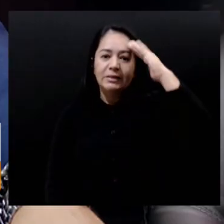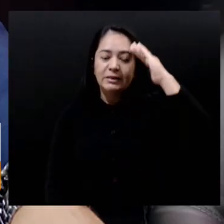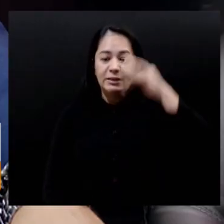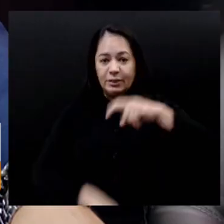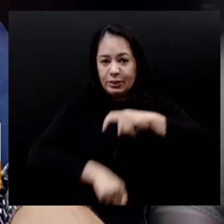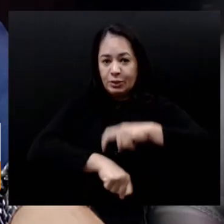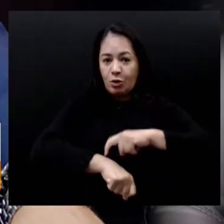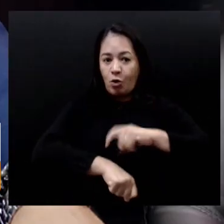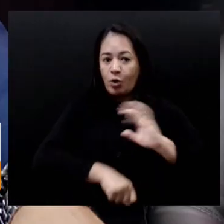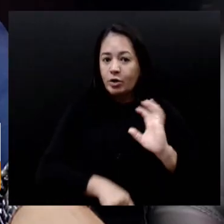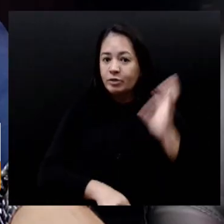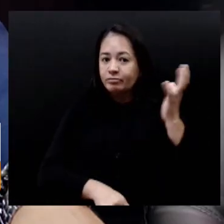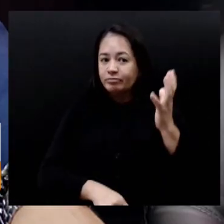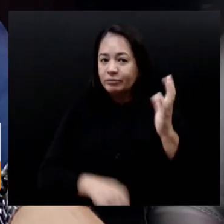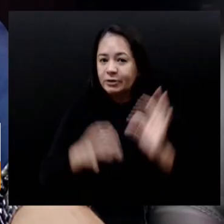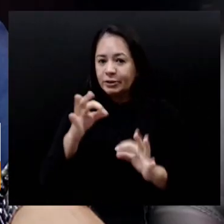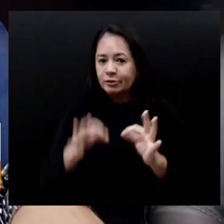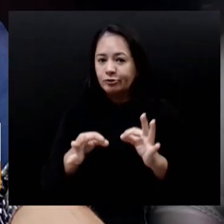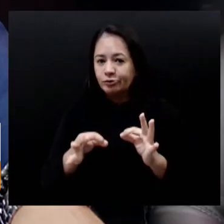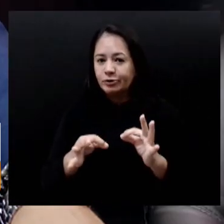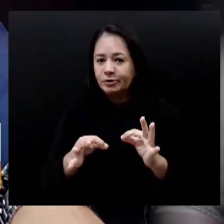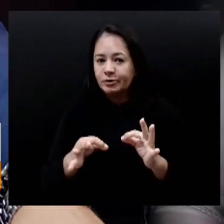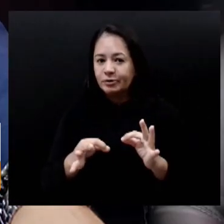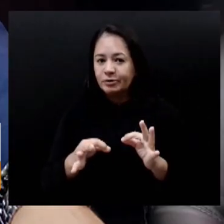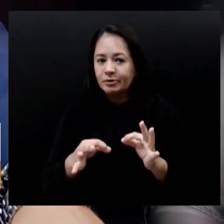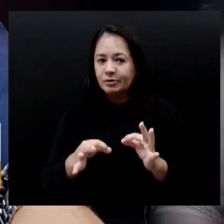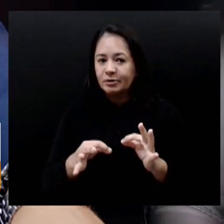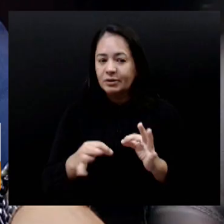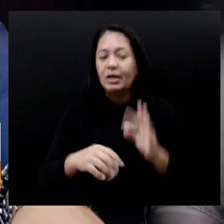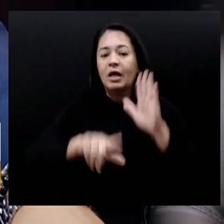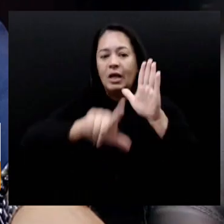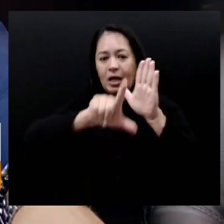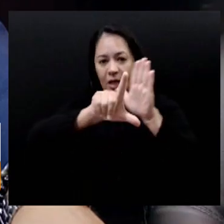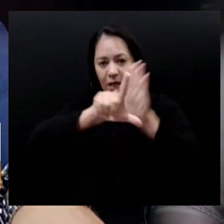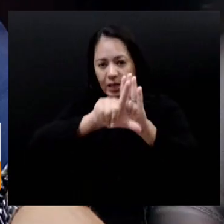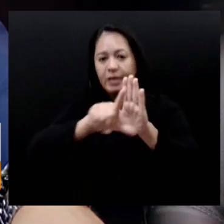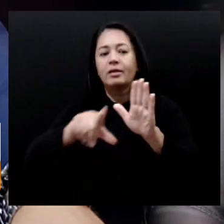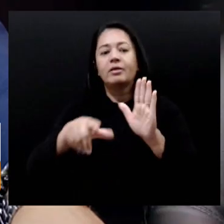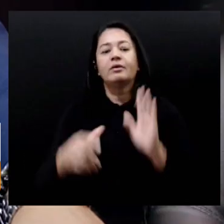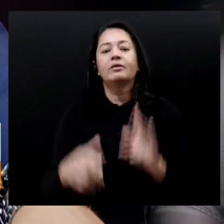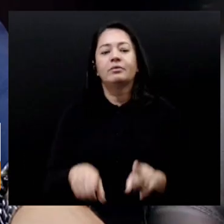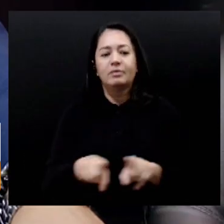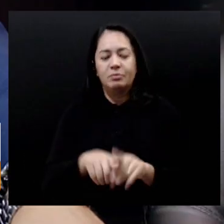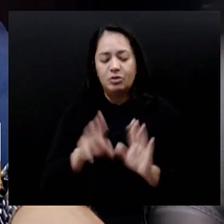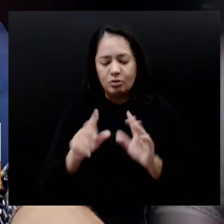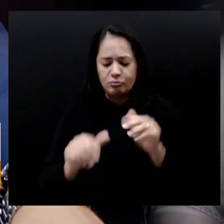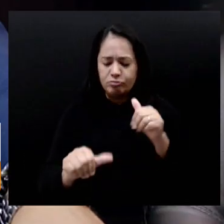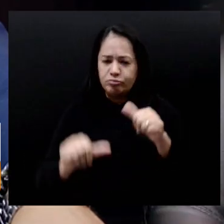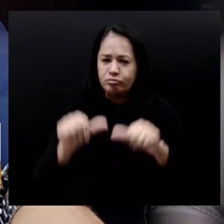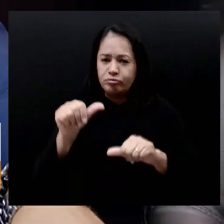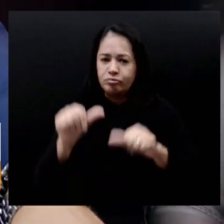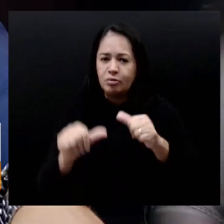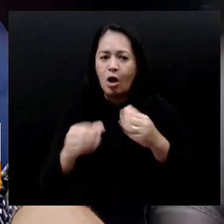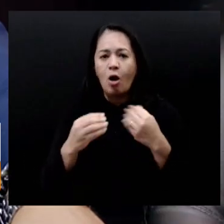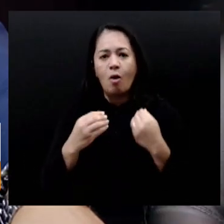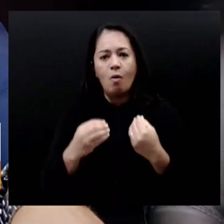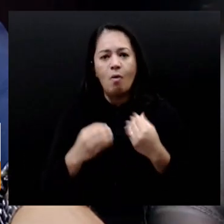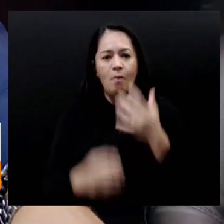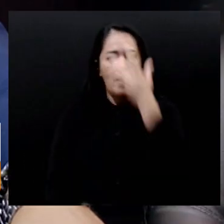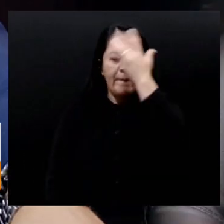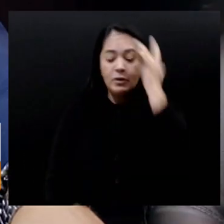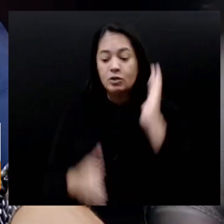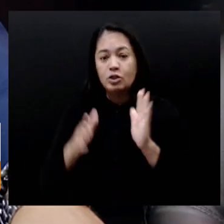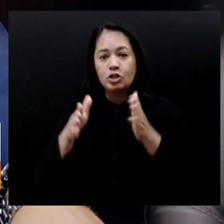justiça, com certeza, e a própria lei do direito penal analisa essa questão de como a pessoa chegou naquele resultado,